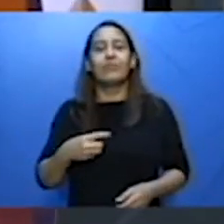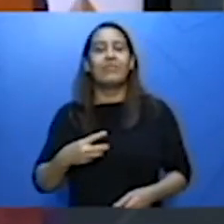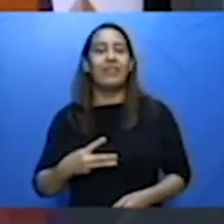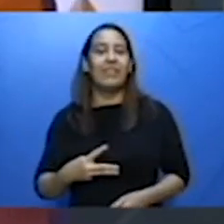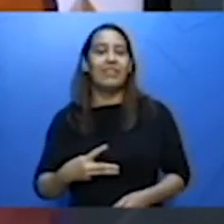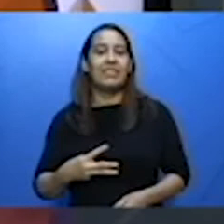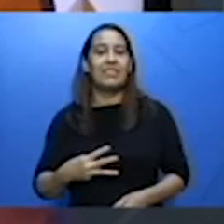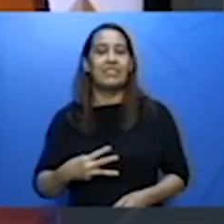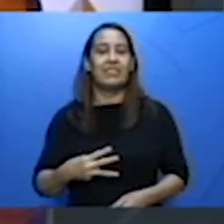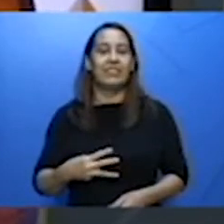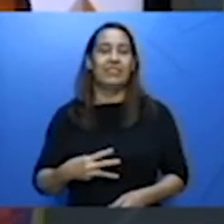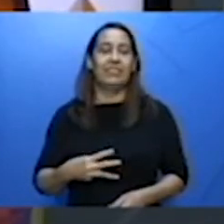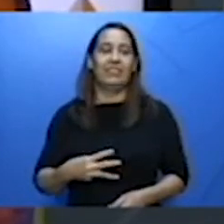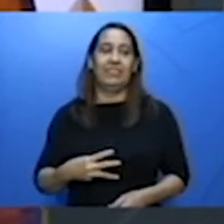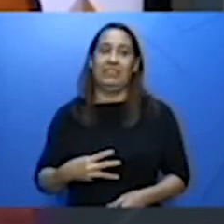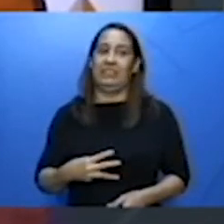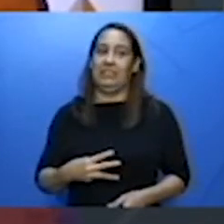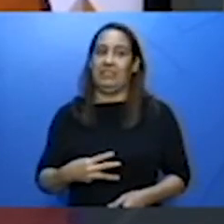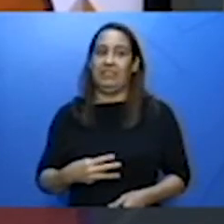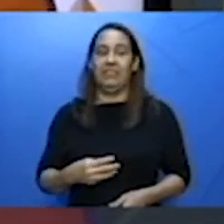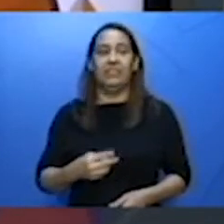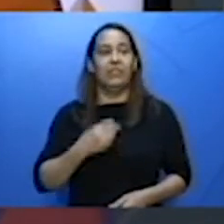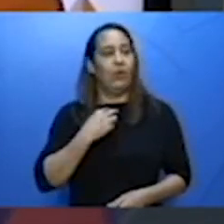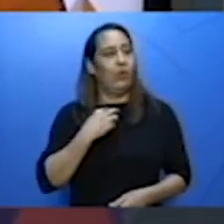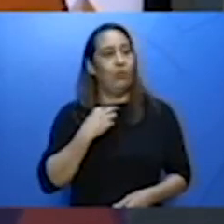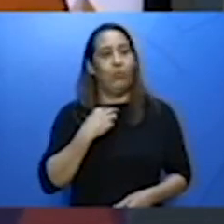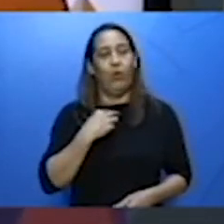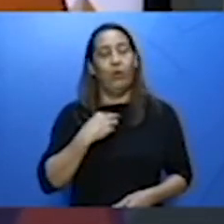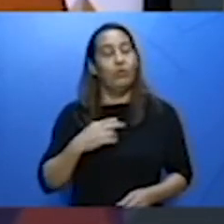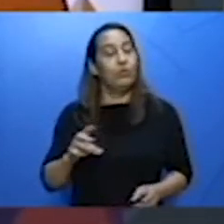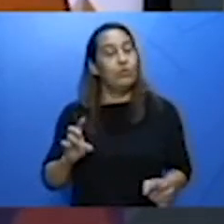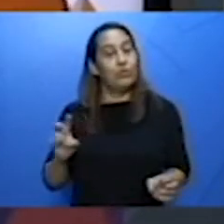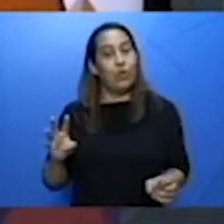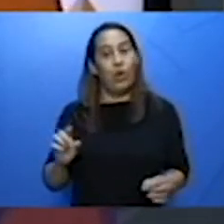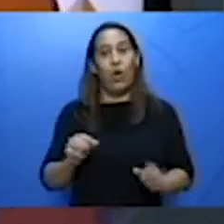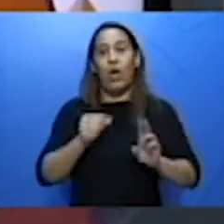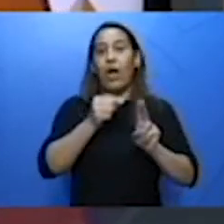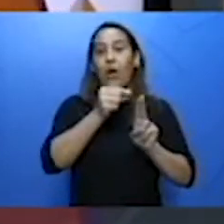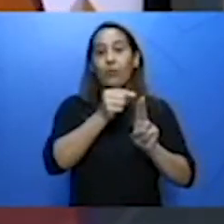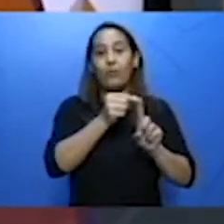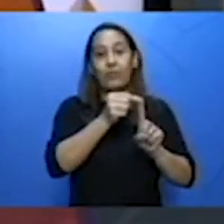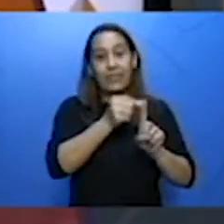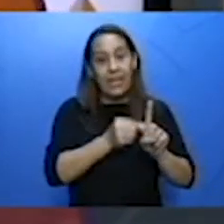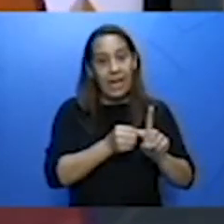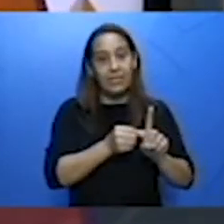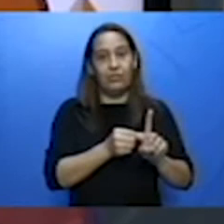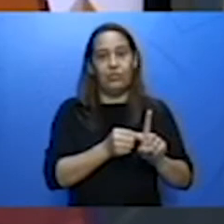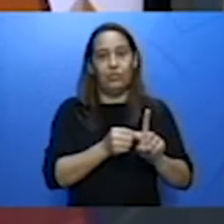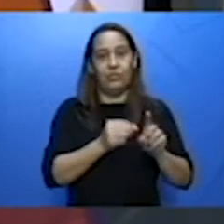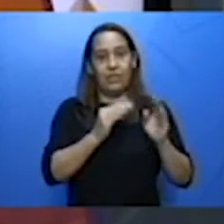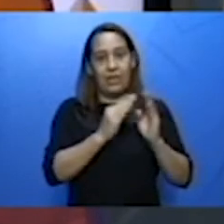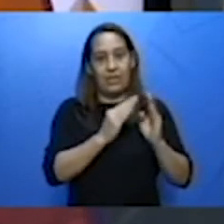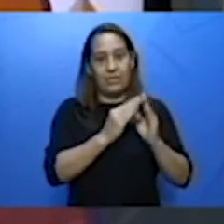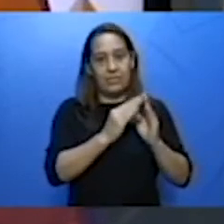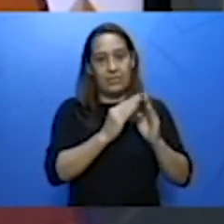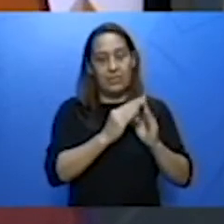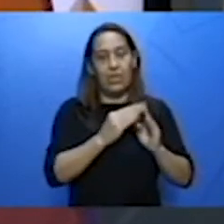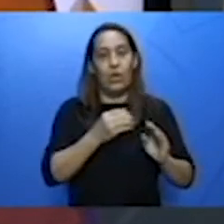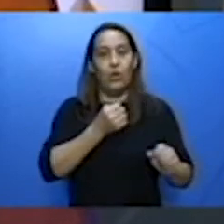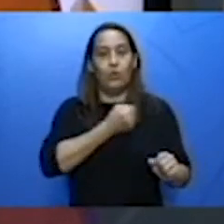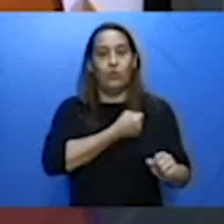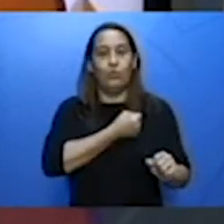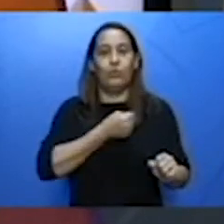sou 13. Ah, então só pode morar a unidade do 13. Quem